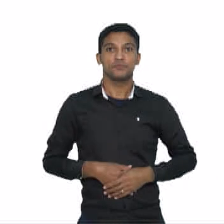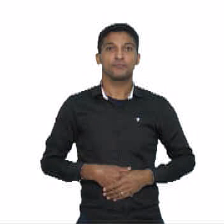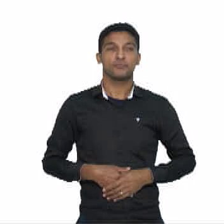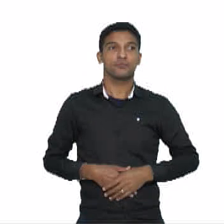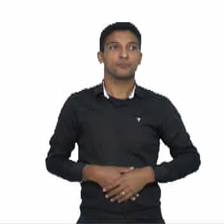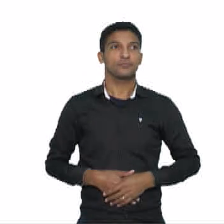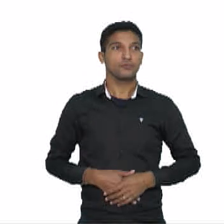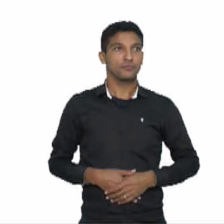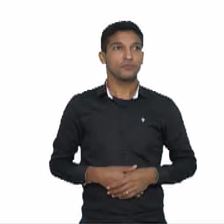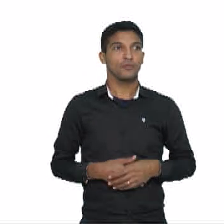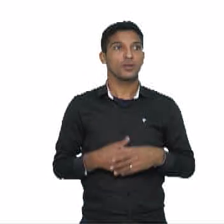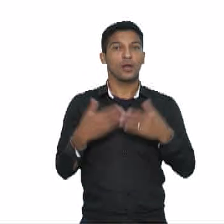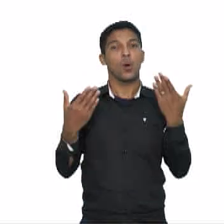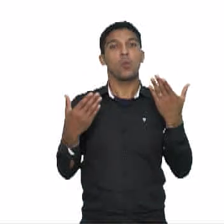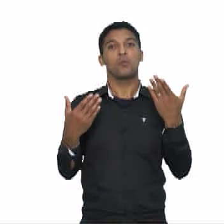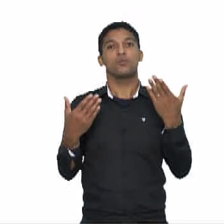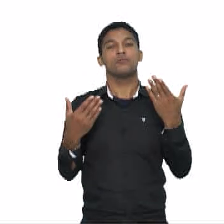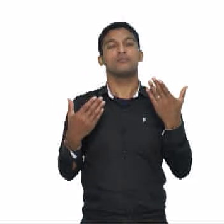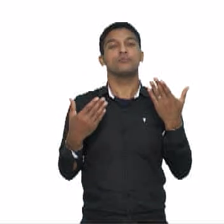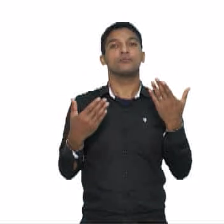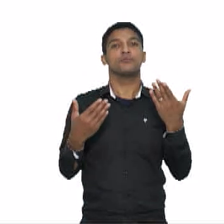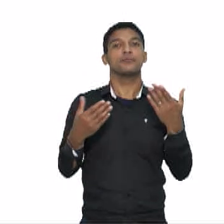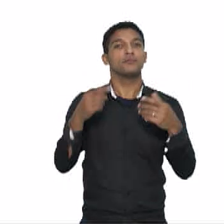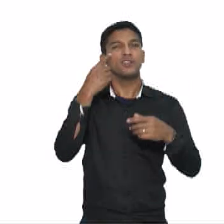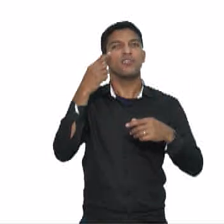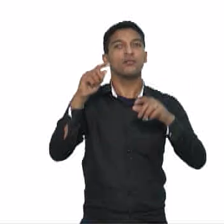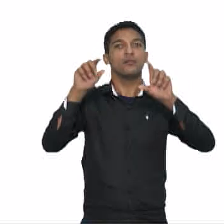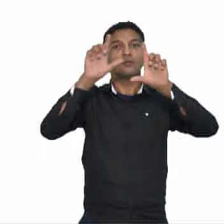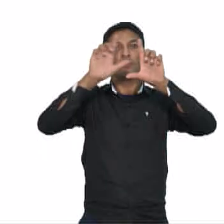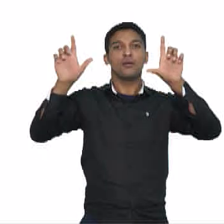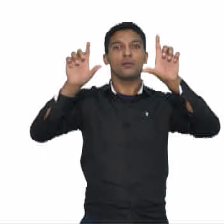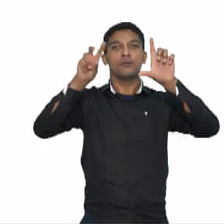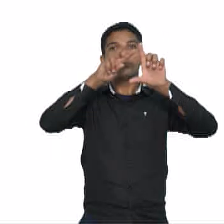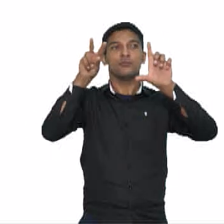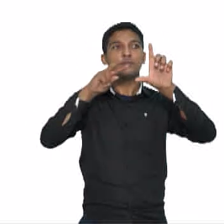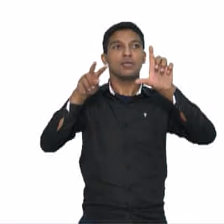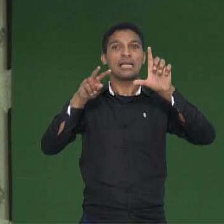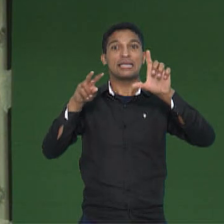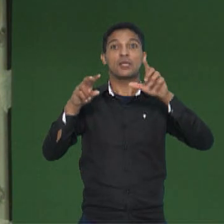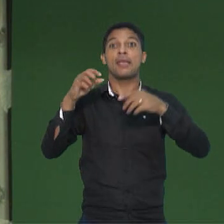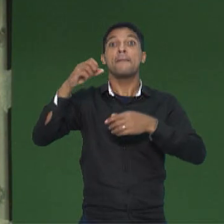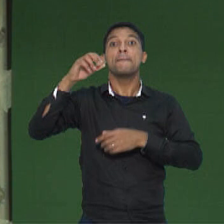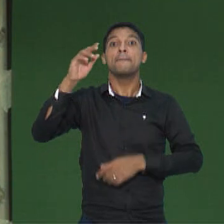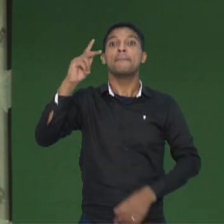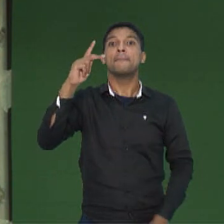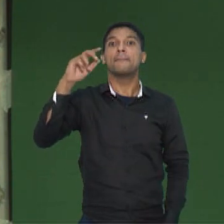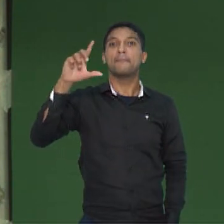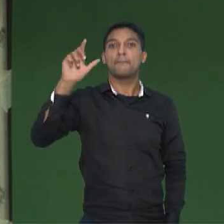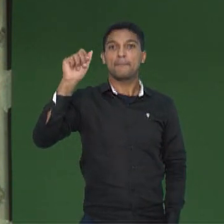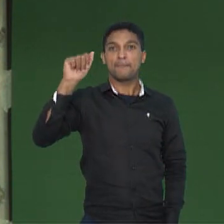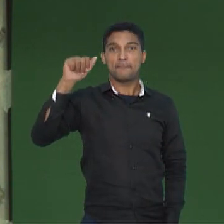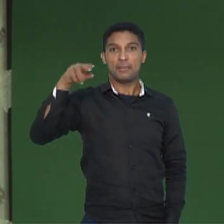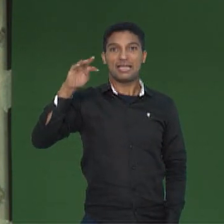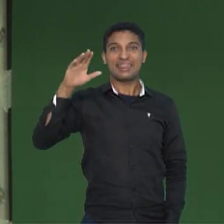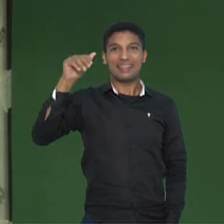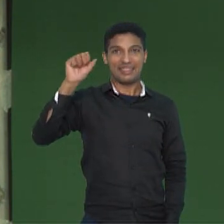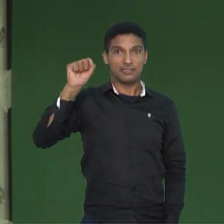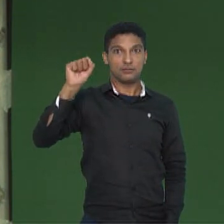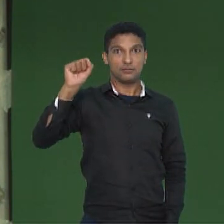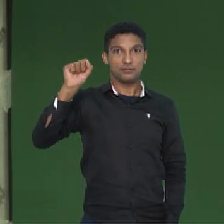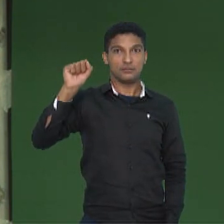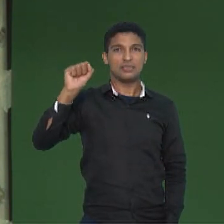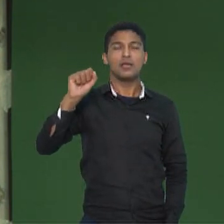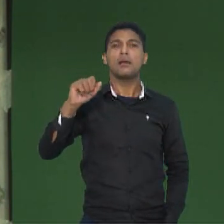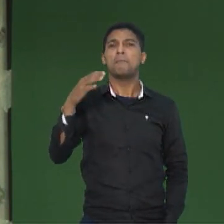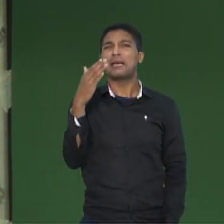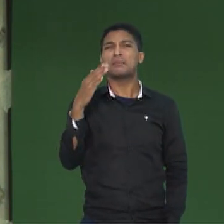torno de 700 milhões de anos atrás. As plantas aparecem no planeta há